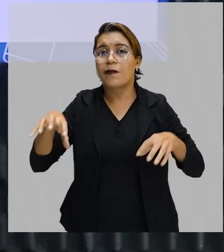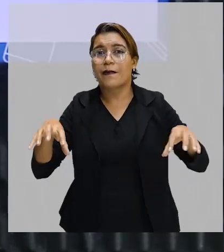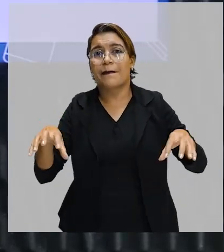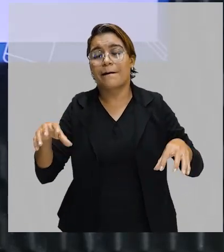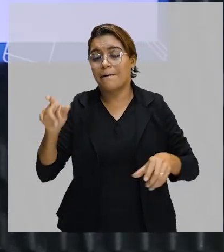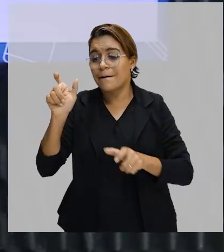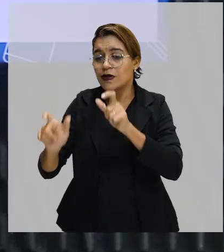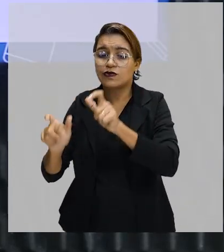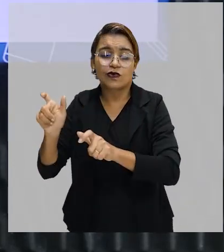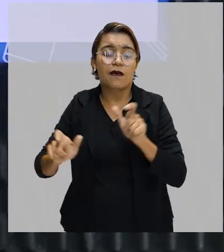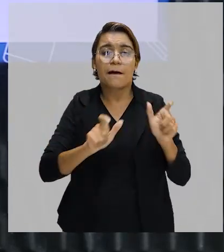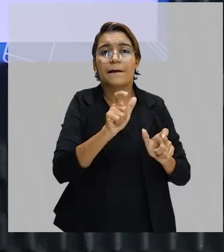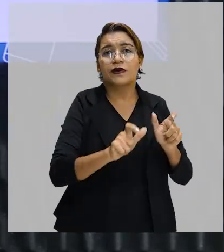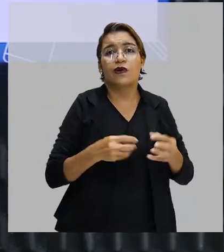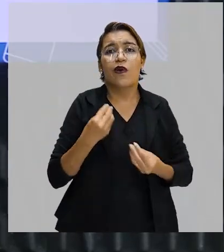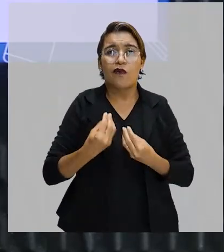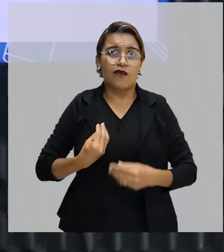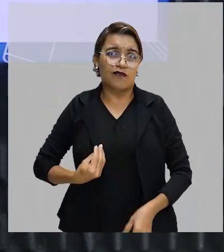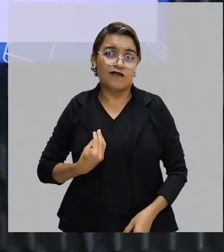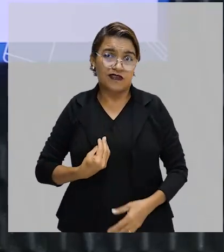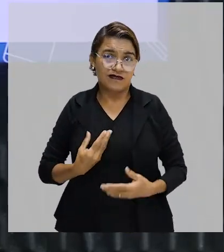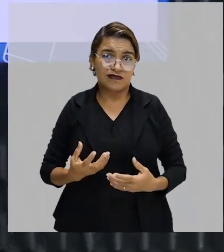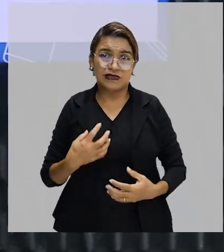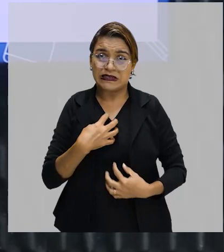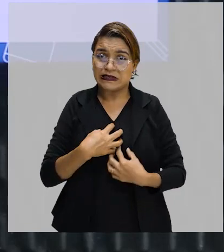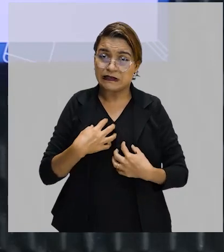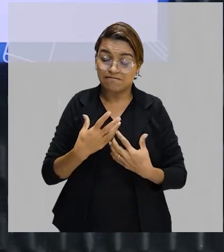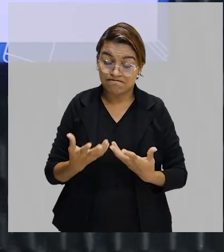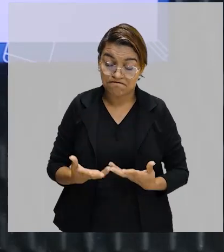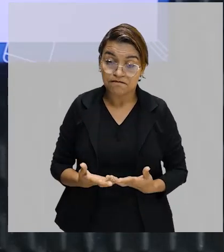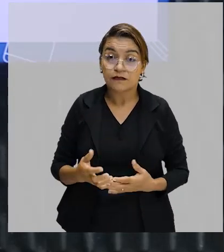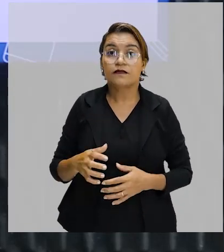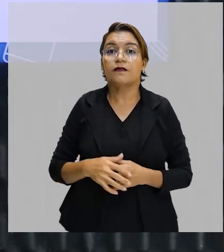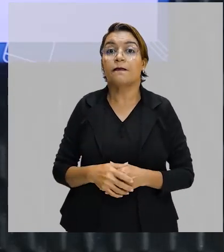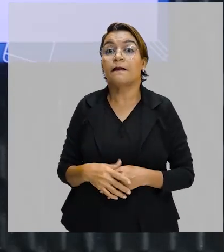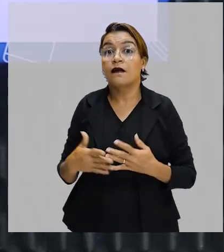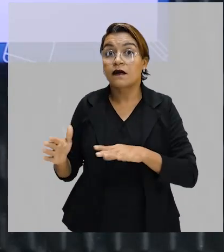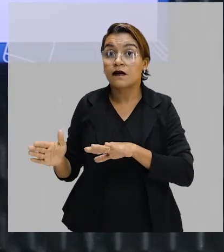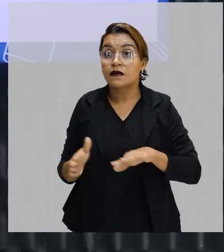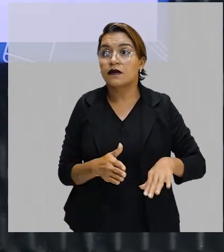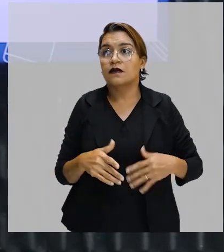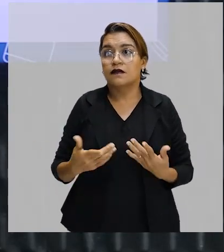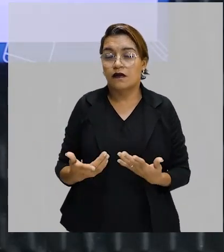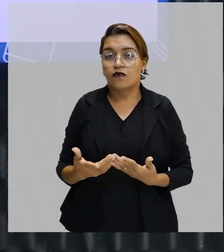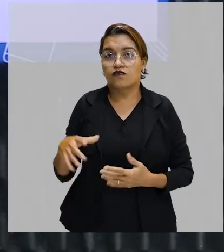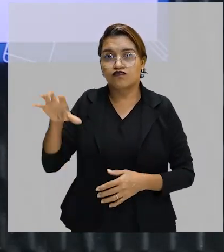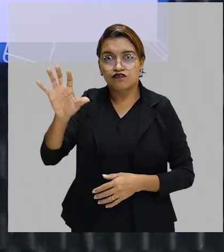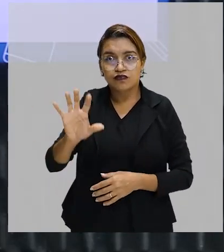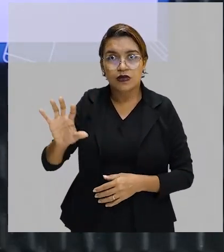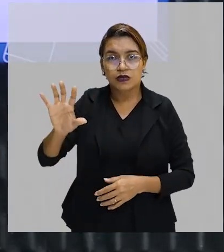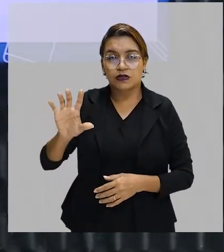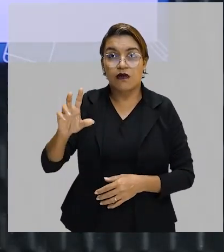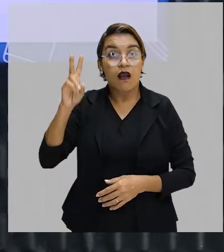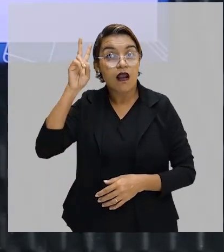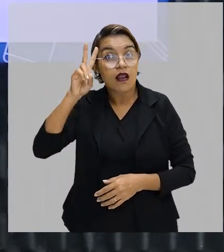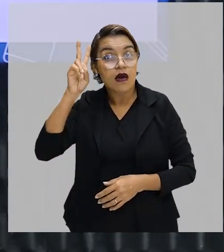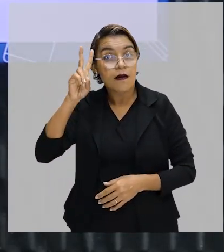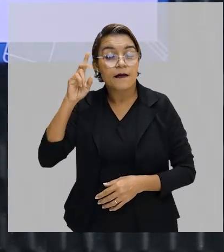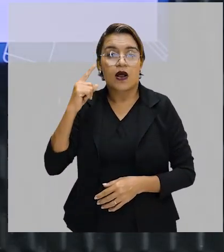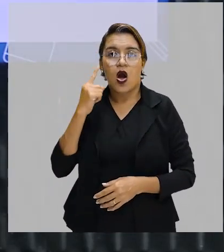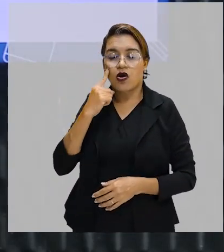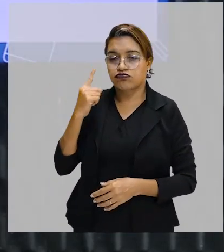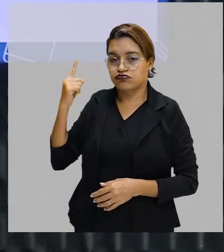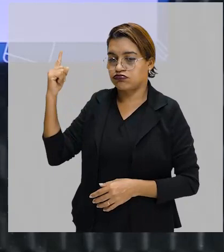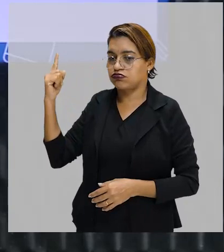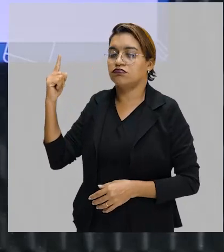aquelas pessoas daquele lugar então aqui nessa região aqui lembra a gente tem que lembrar que